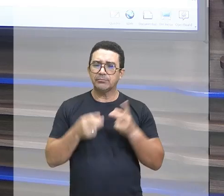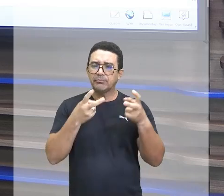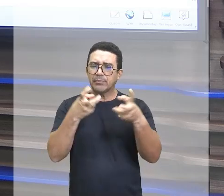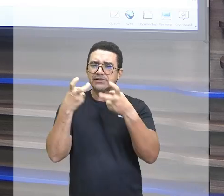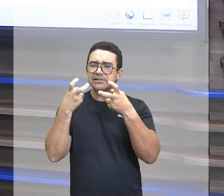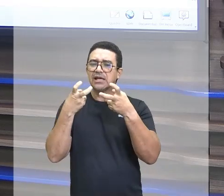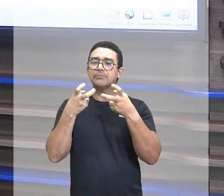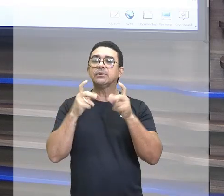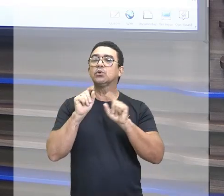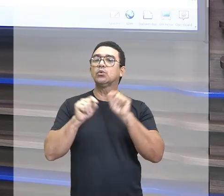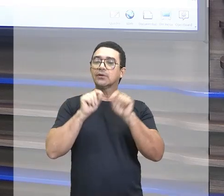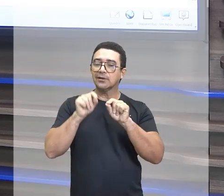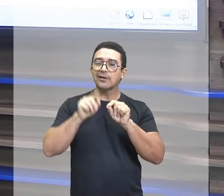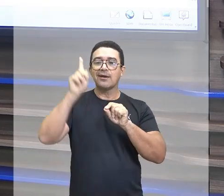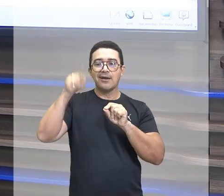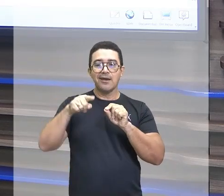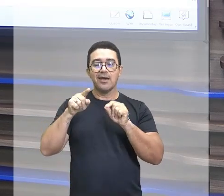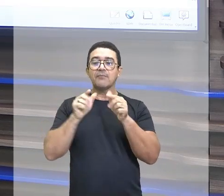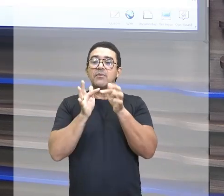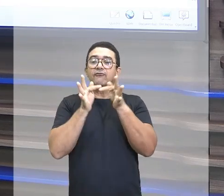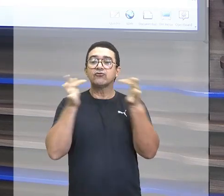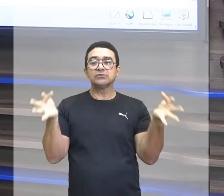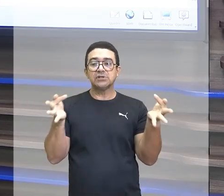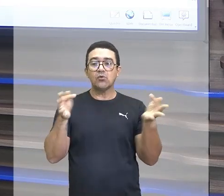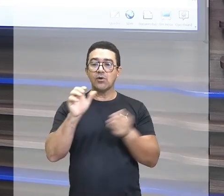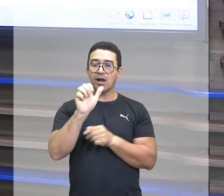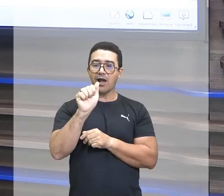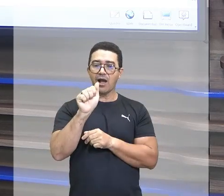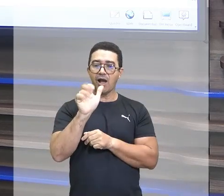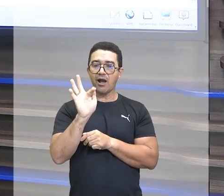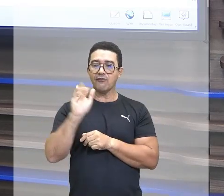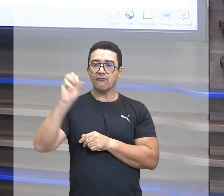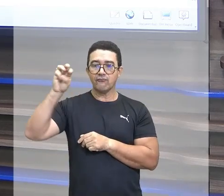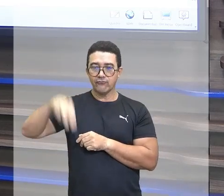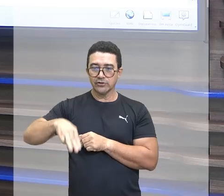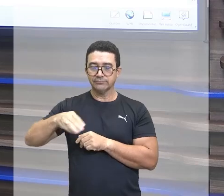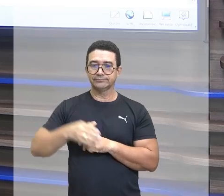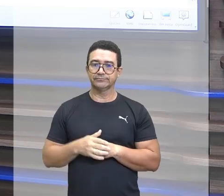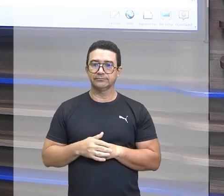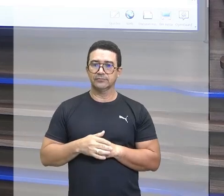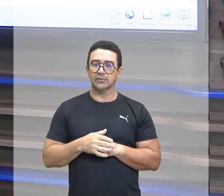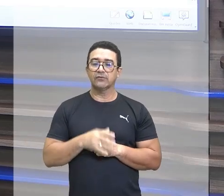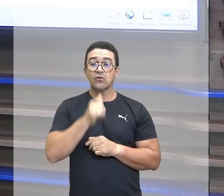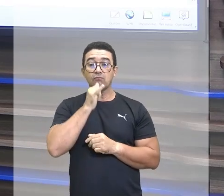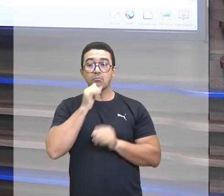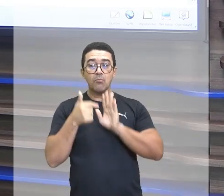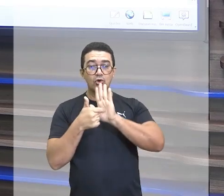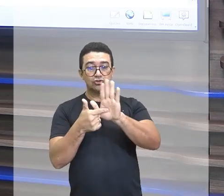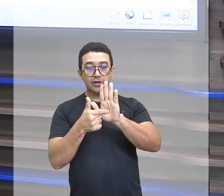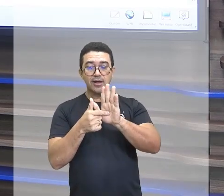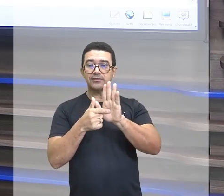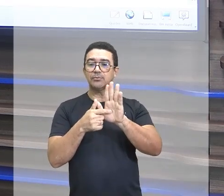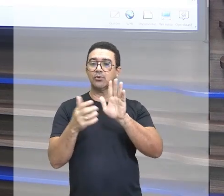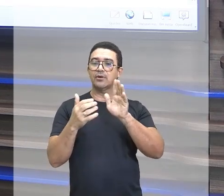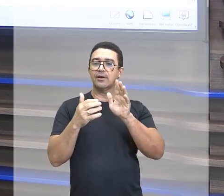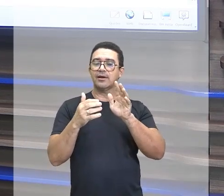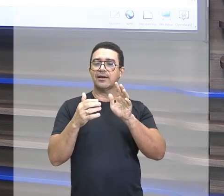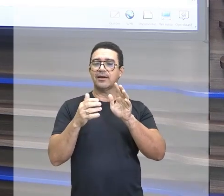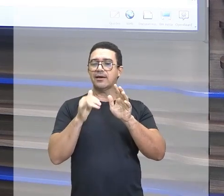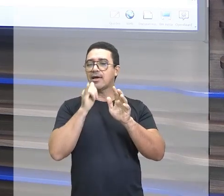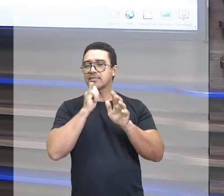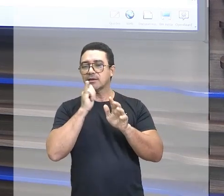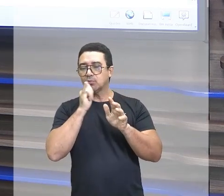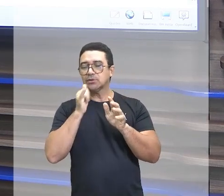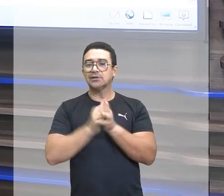verifica que isso vai ser uma função afim. Como assim? Nós vamos colocar esse exemplo aí, que está aumentando R$ 20